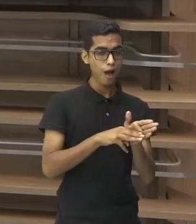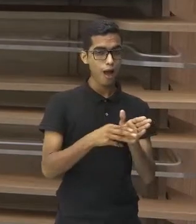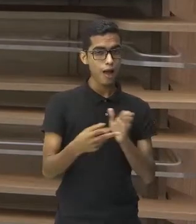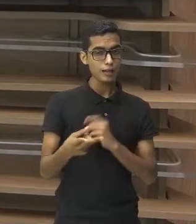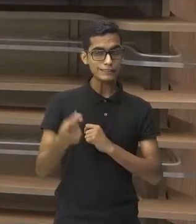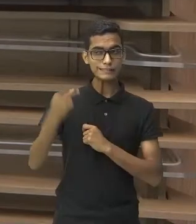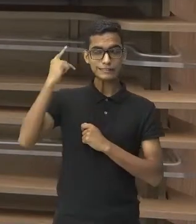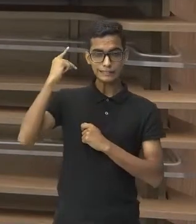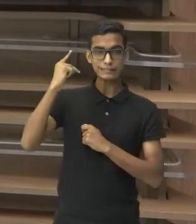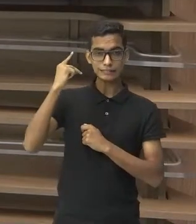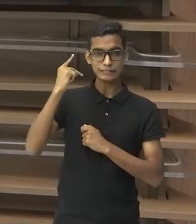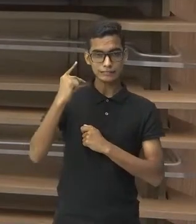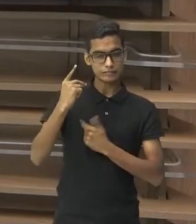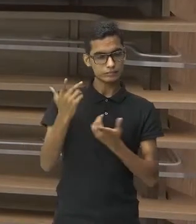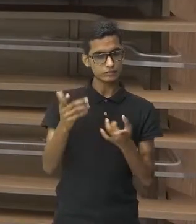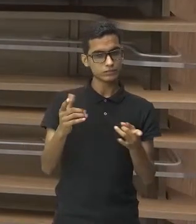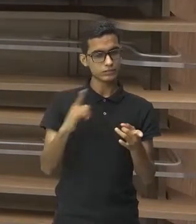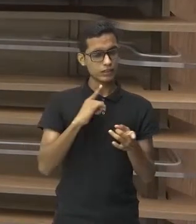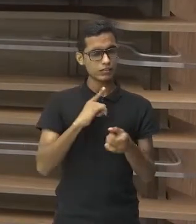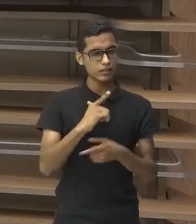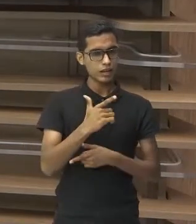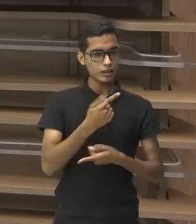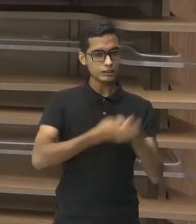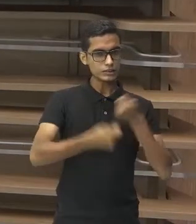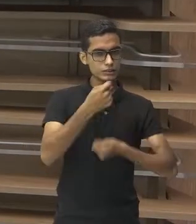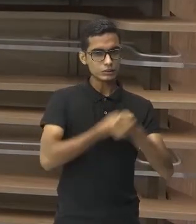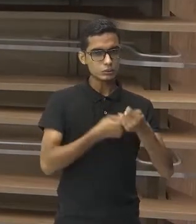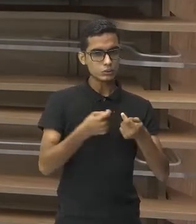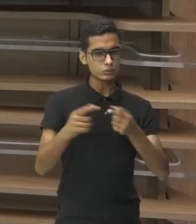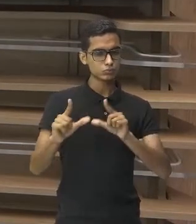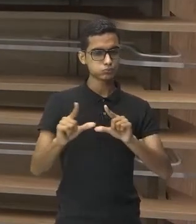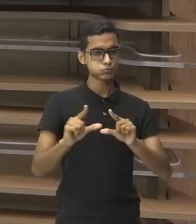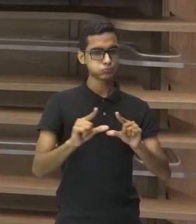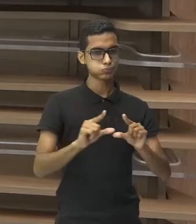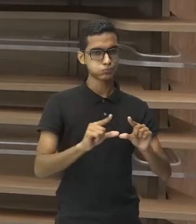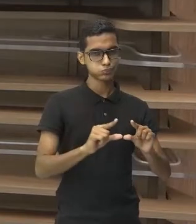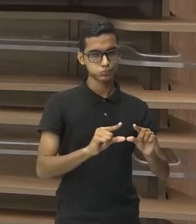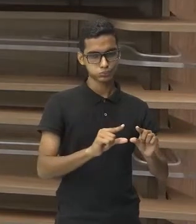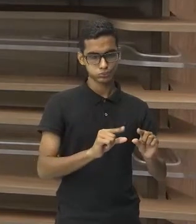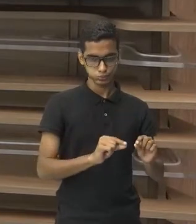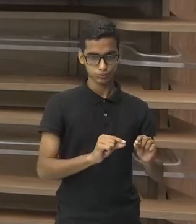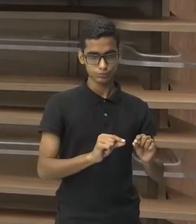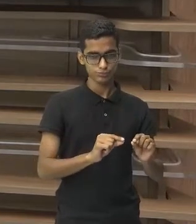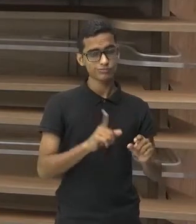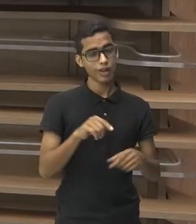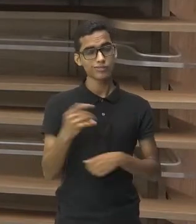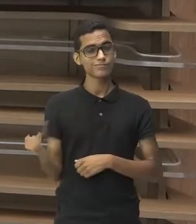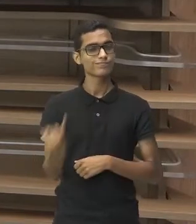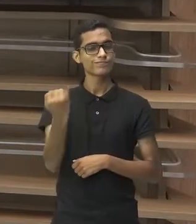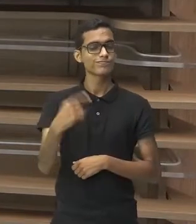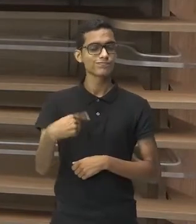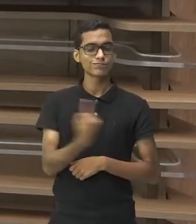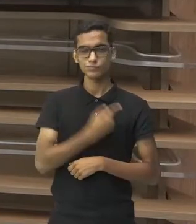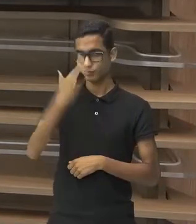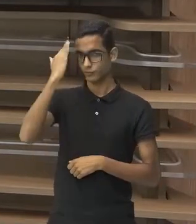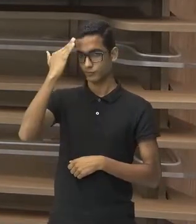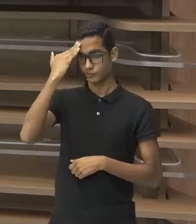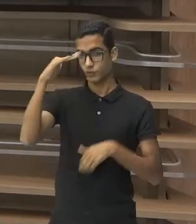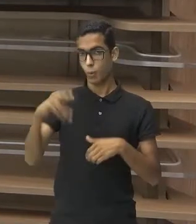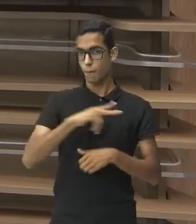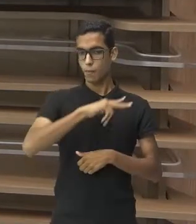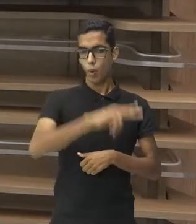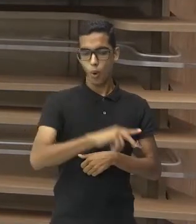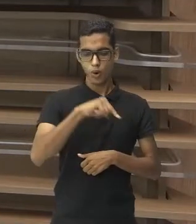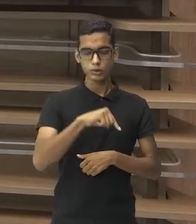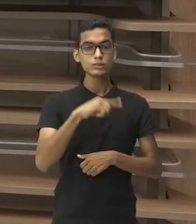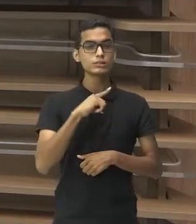tendo a sua economia declinada, tá, gente? É interessante que a gente partir desse ponto. Partir que Portugal estava passando